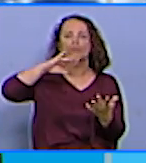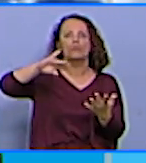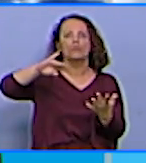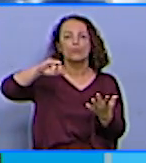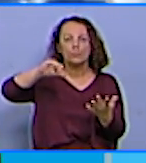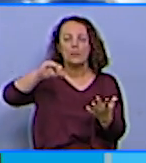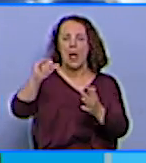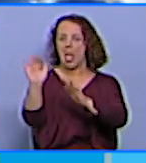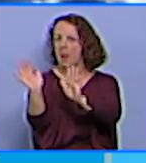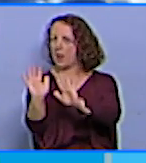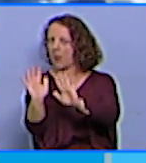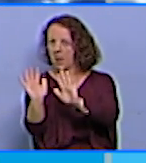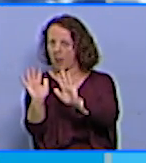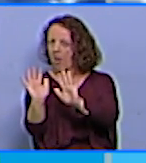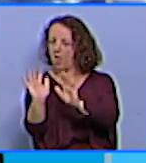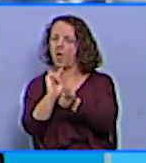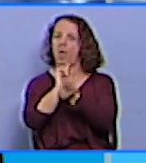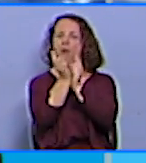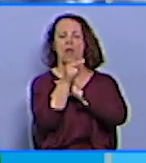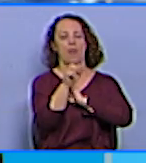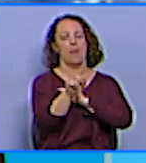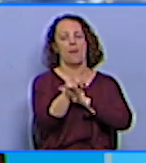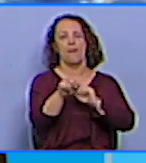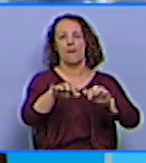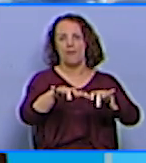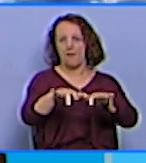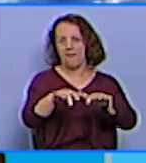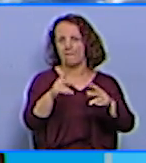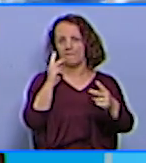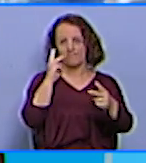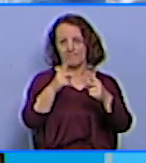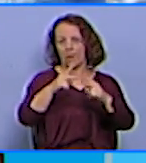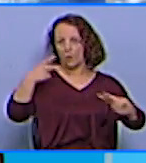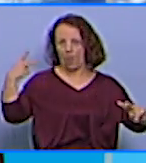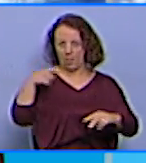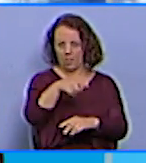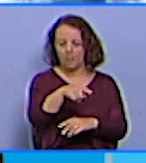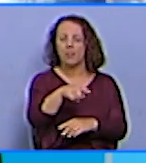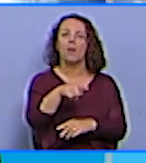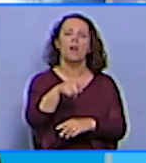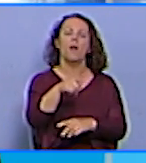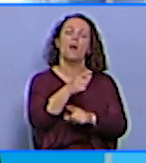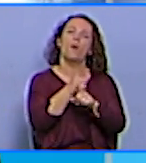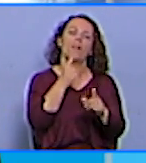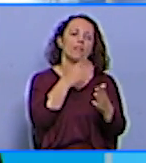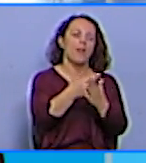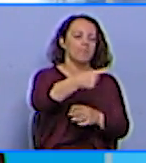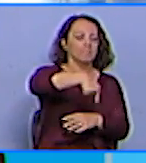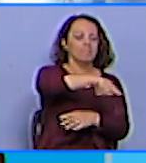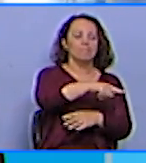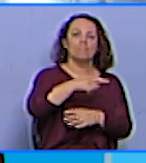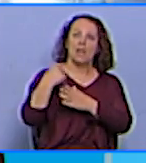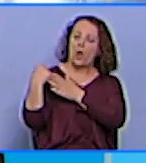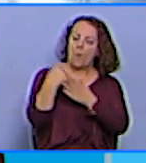uma forma virtual, ou seja, mostrar que os acólitos estão acompanhados pelo Serviço Nacional, pelo